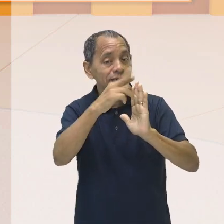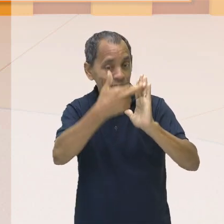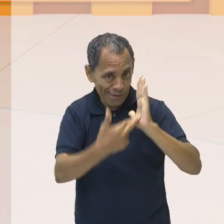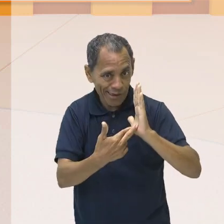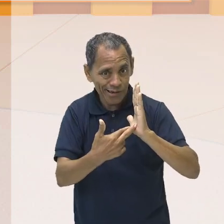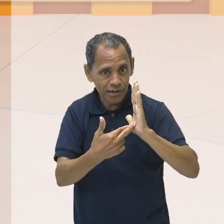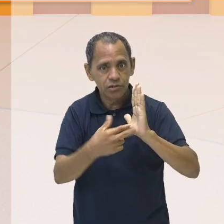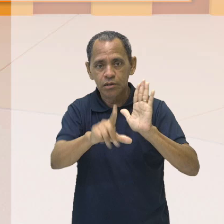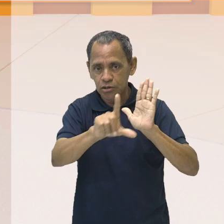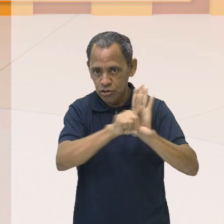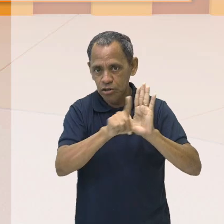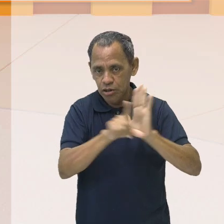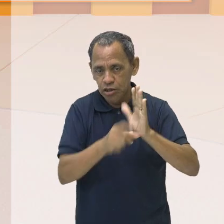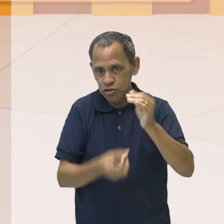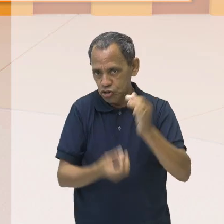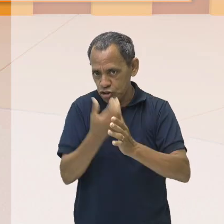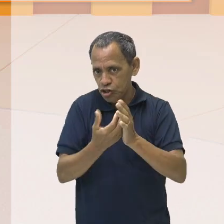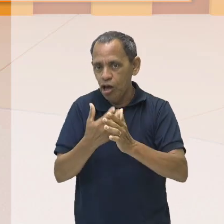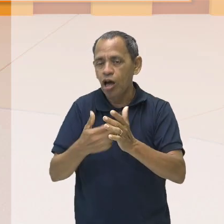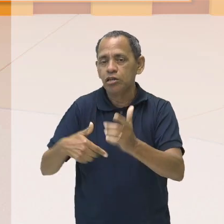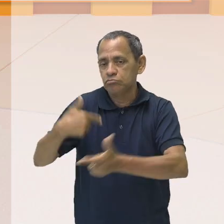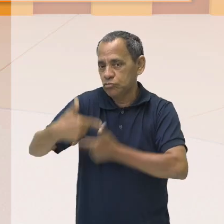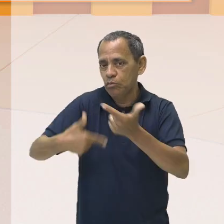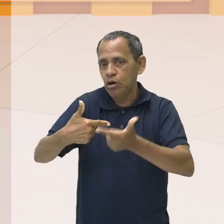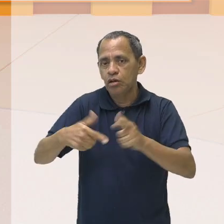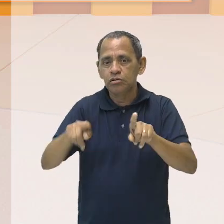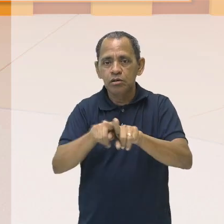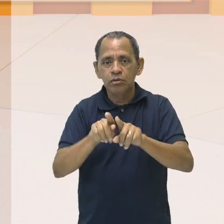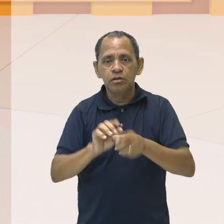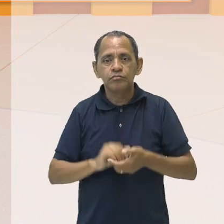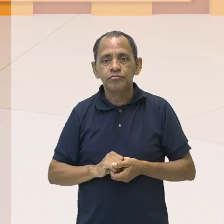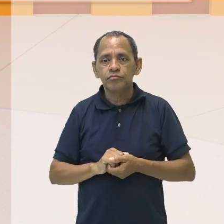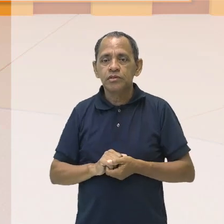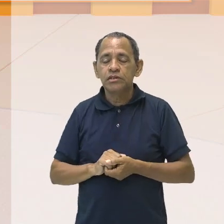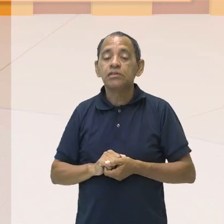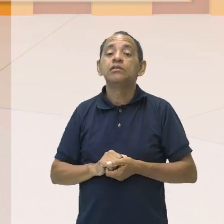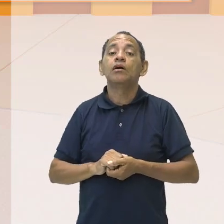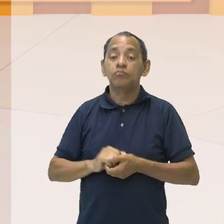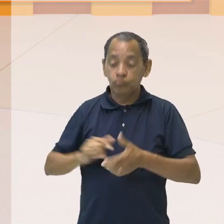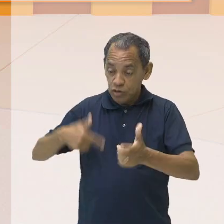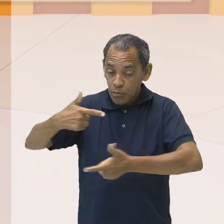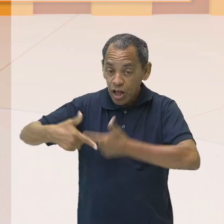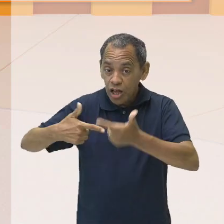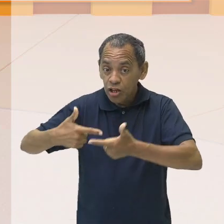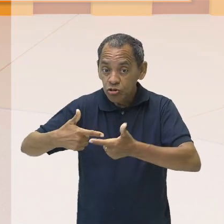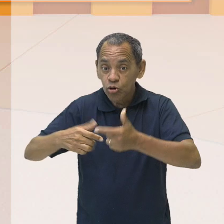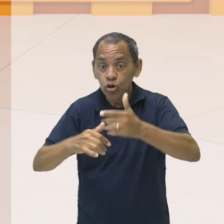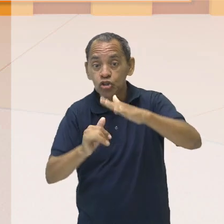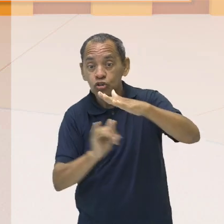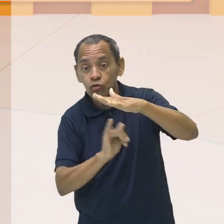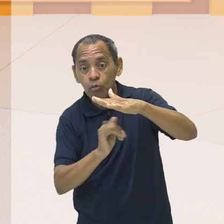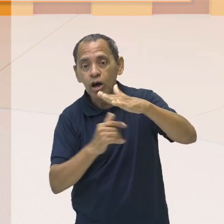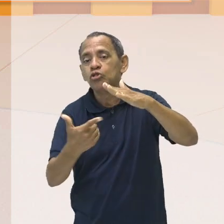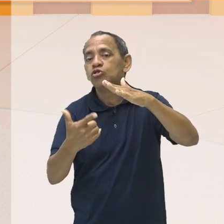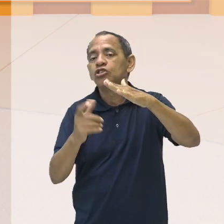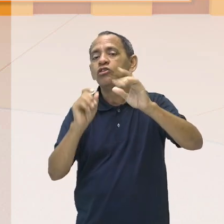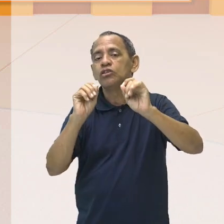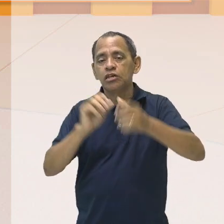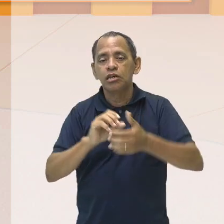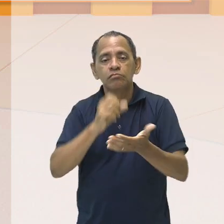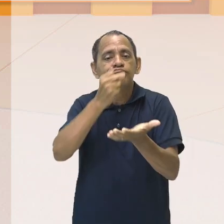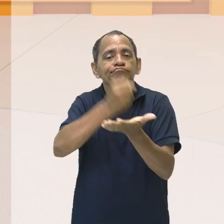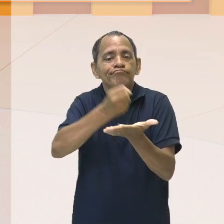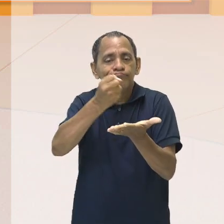estabelecidas pelas leis trabalhistas. Os trabalhadores informais, eles não têm, por exemplo, a